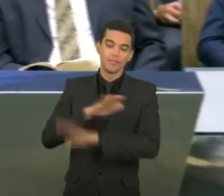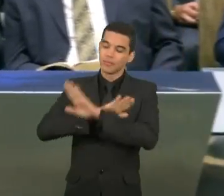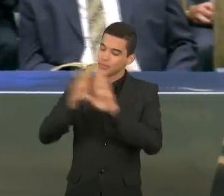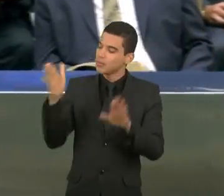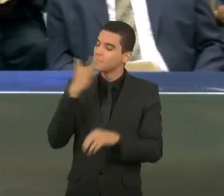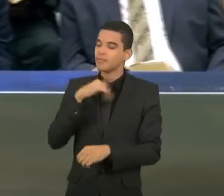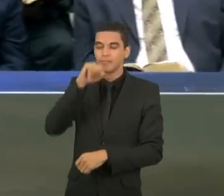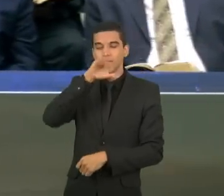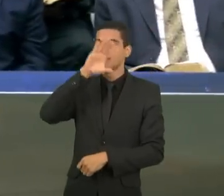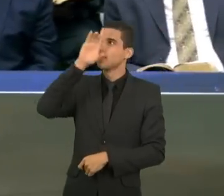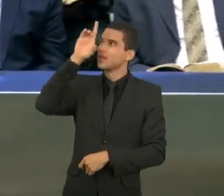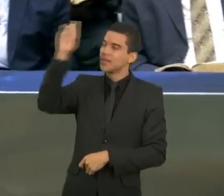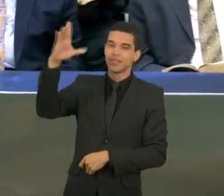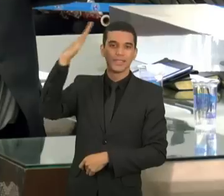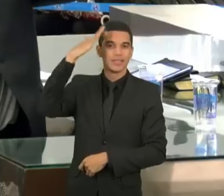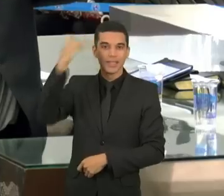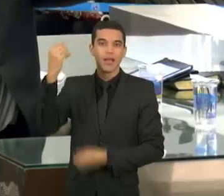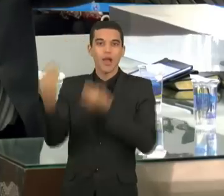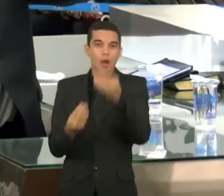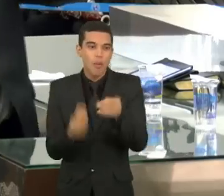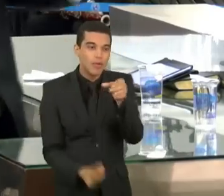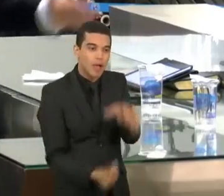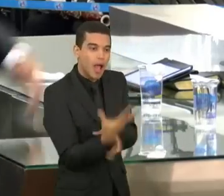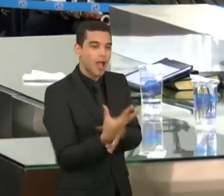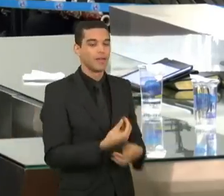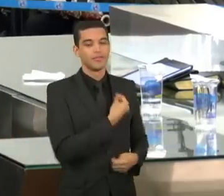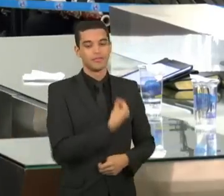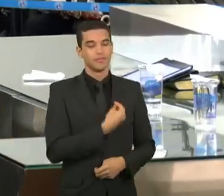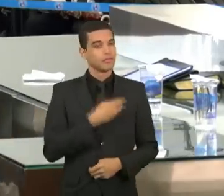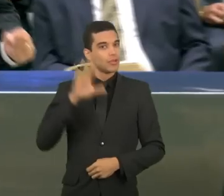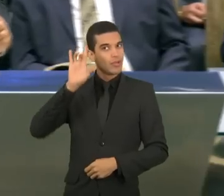Só papai do céu quem sabe.